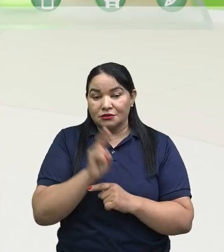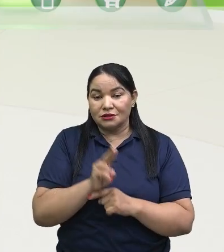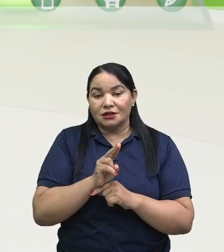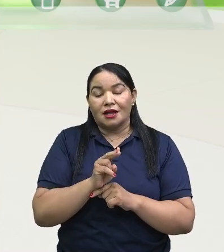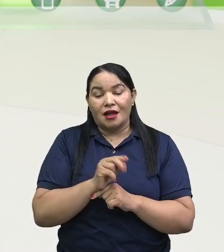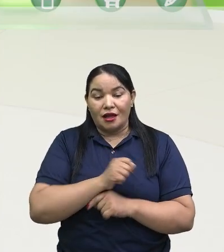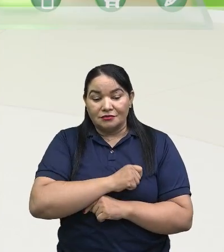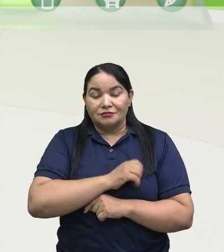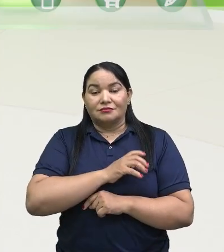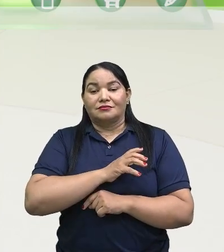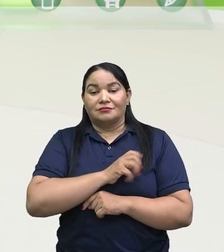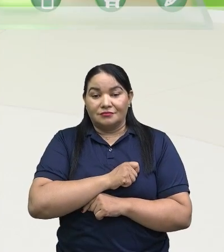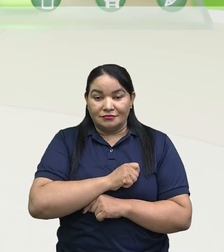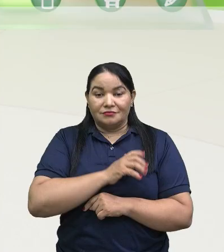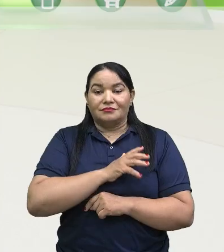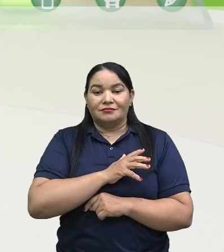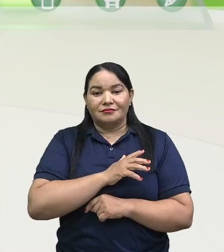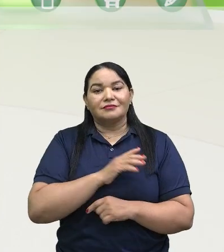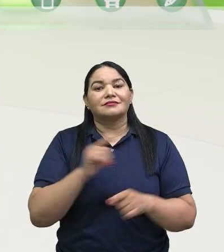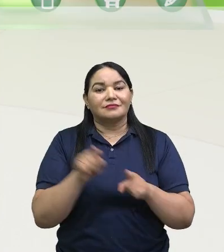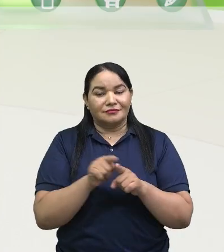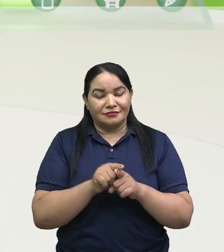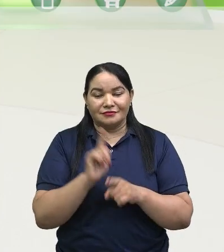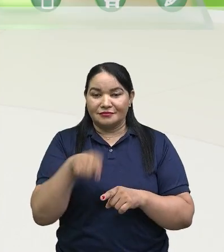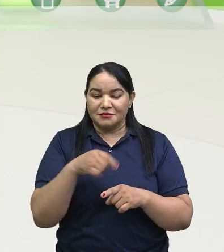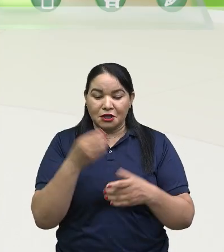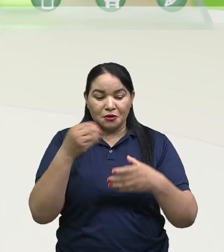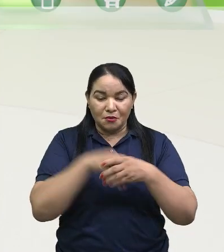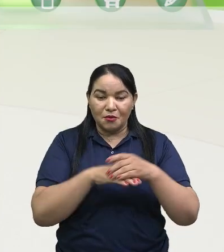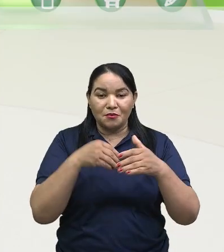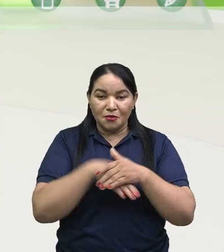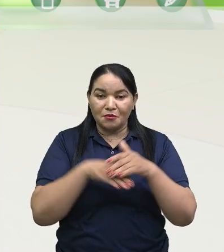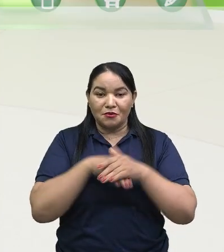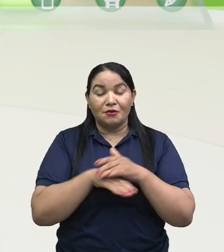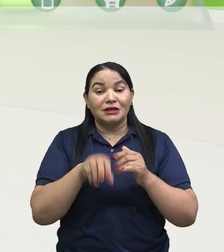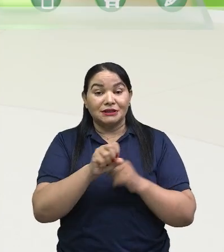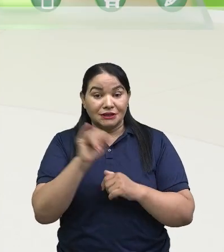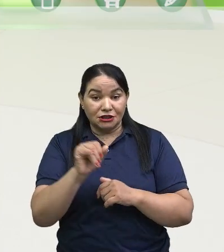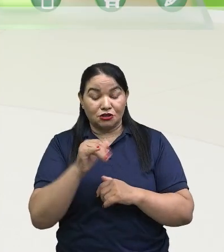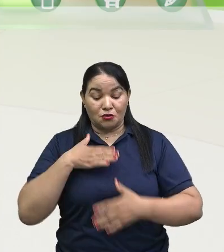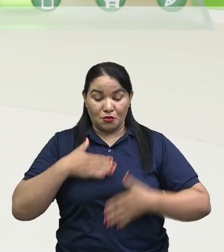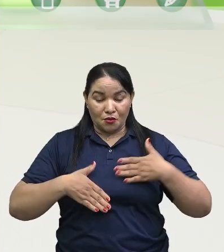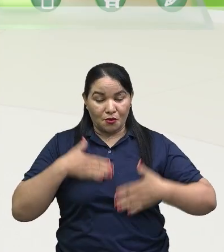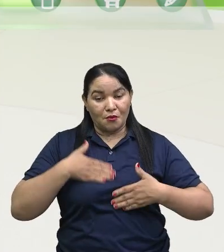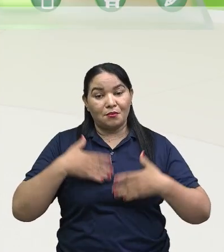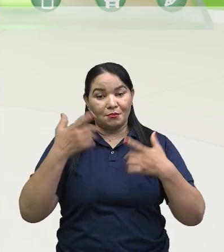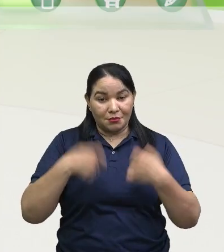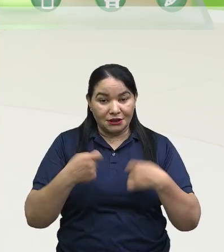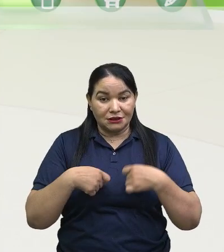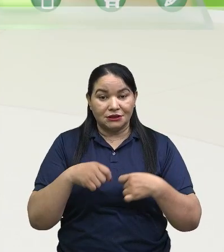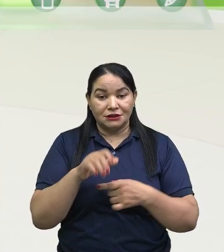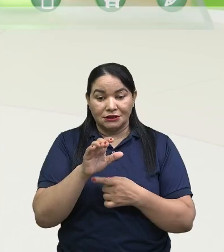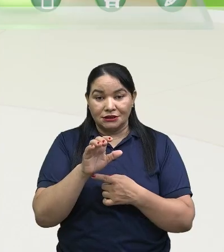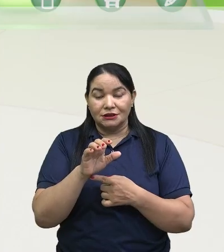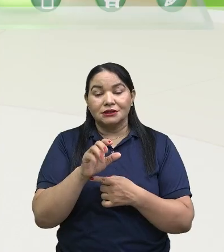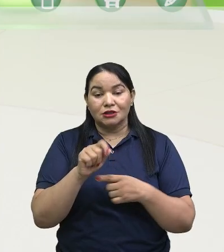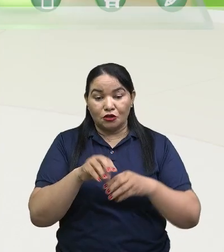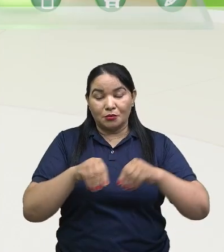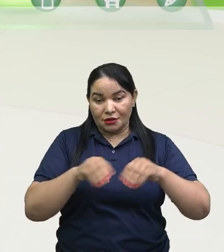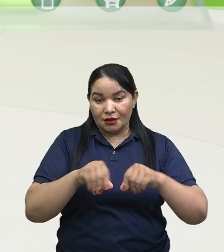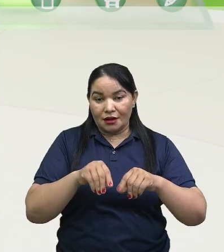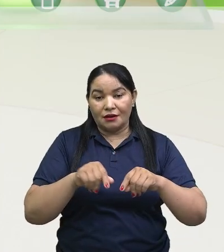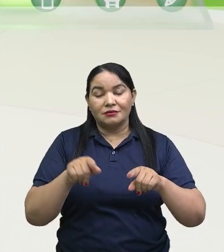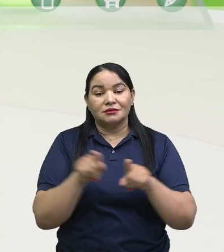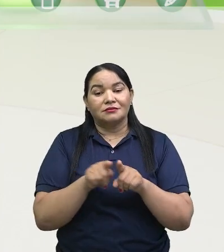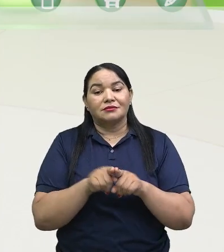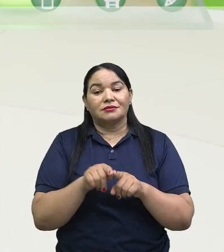contração, né? Então ele funciona como um depósito de cálcio. Se o corpo necessita desse sal mineral, né?